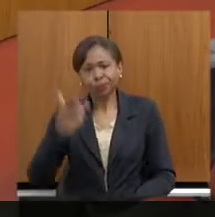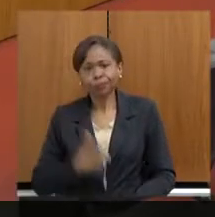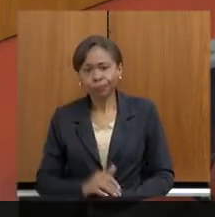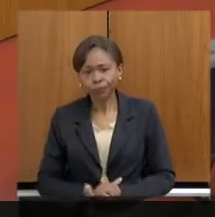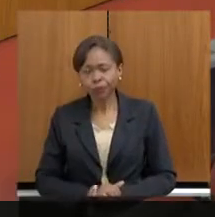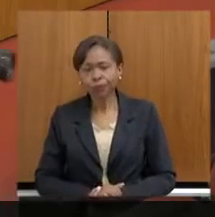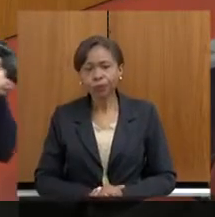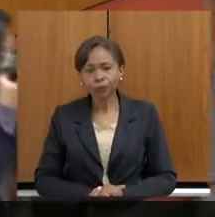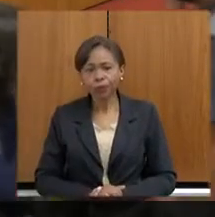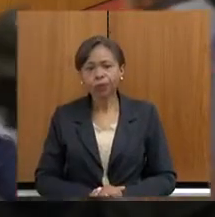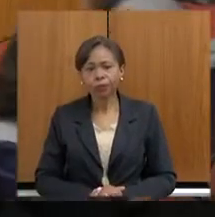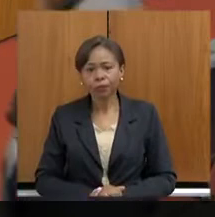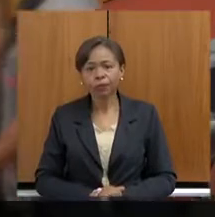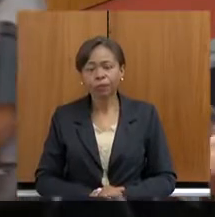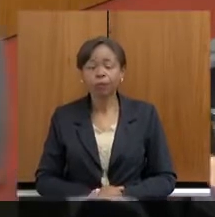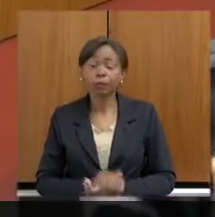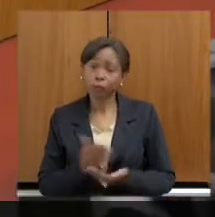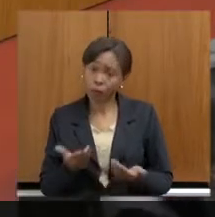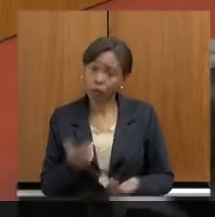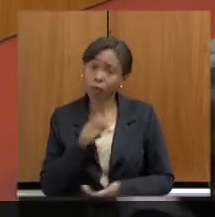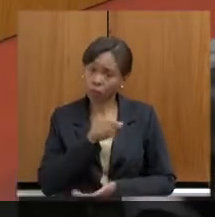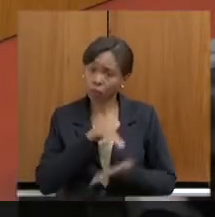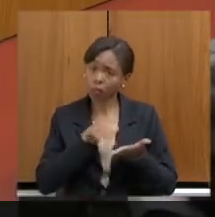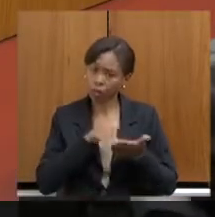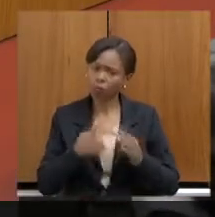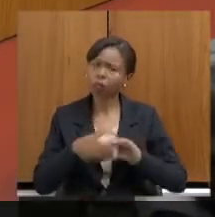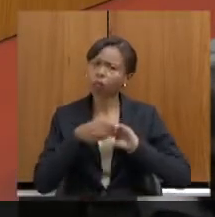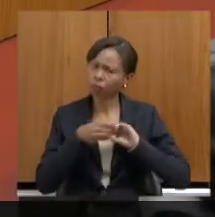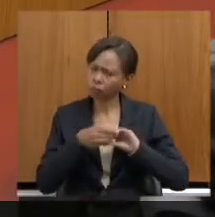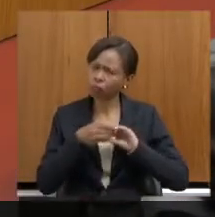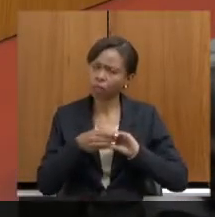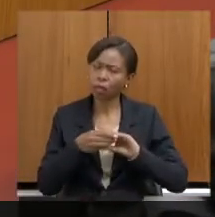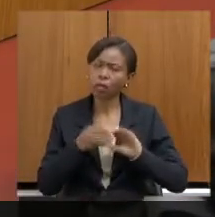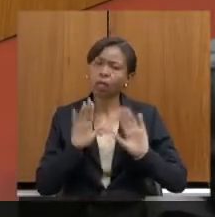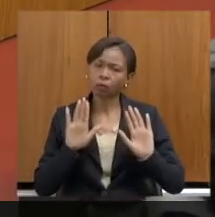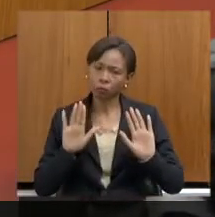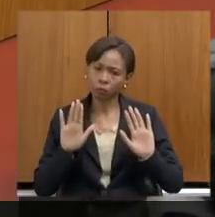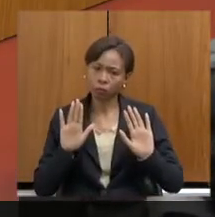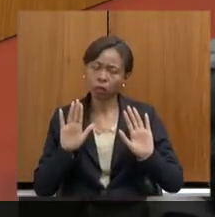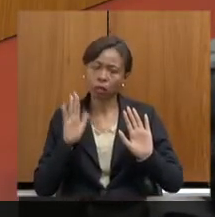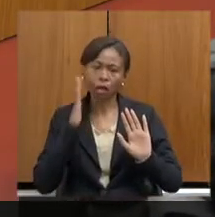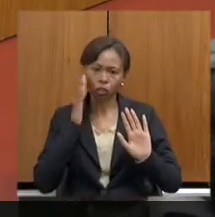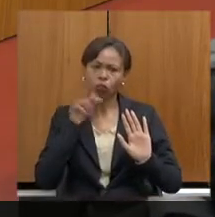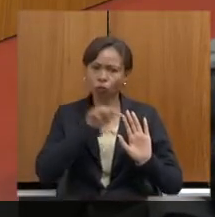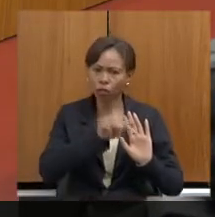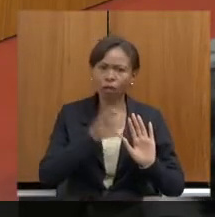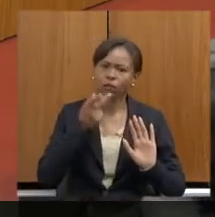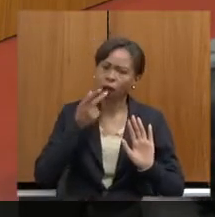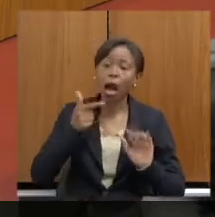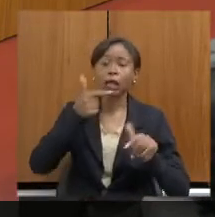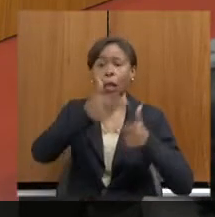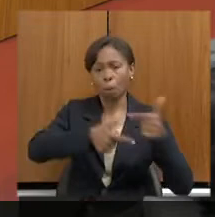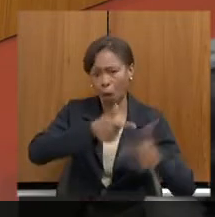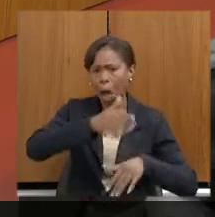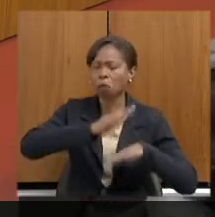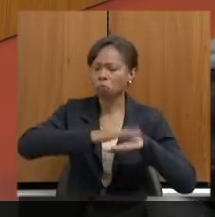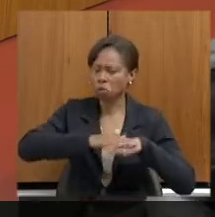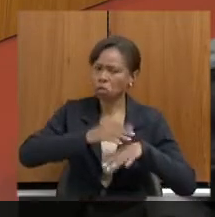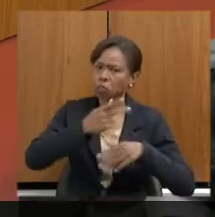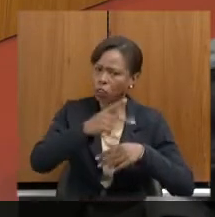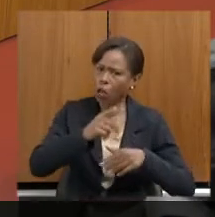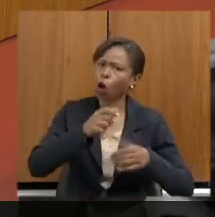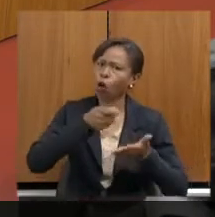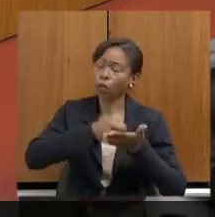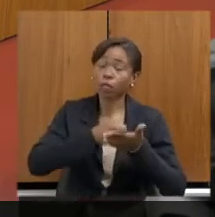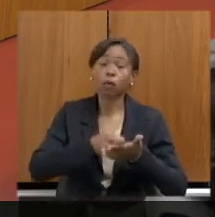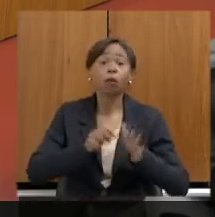quero cumprimentar eu sei que só poderia tá pronto eu tô fazendo o meu trabalho estou fazendo a minha obrigação Mas